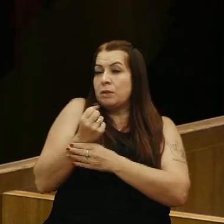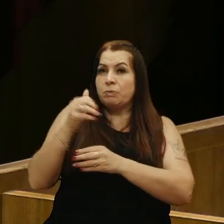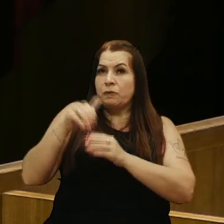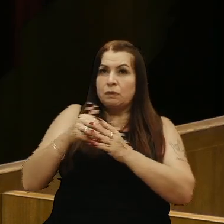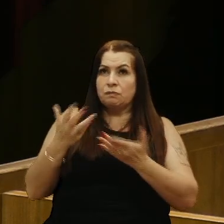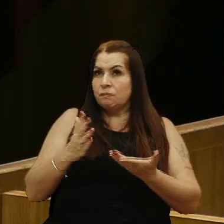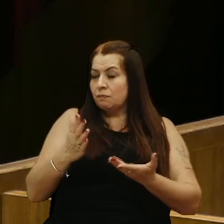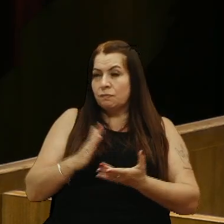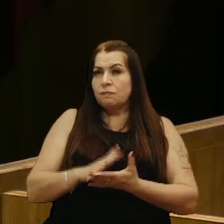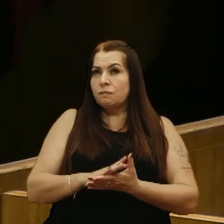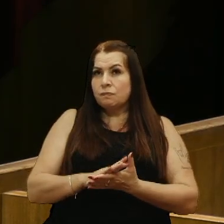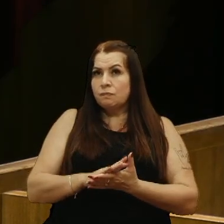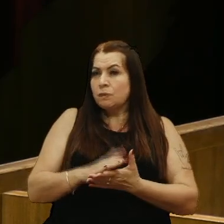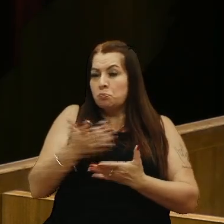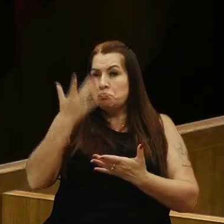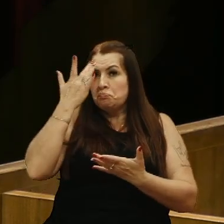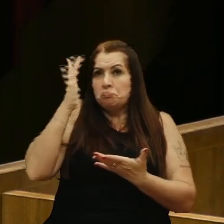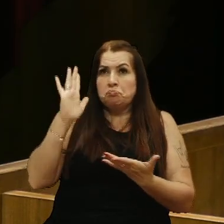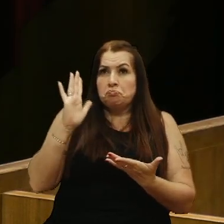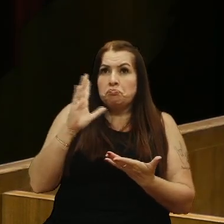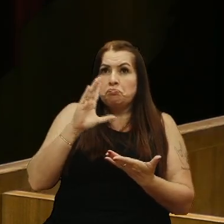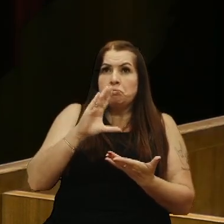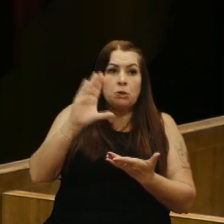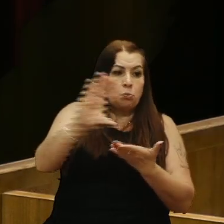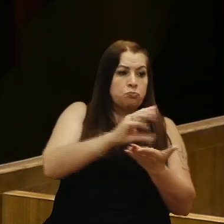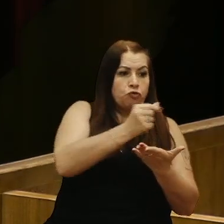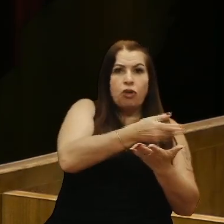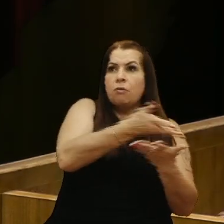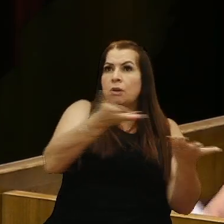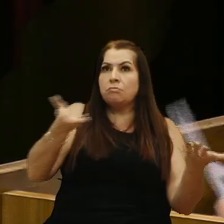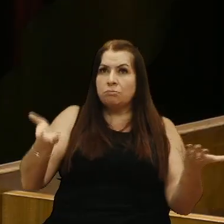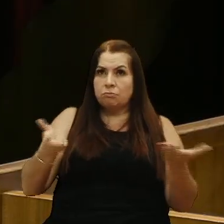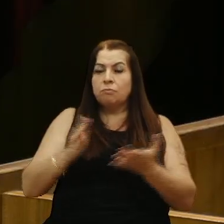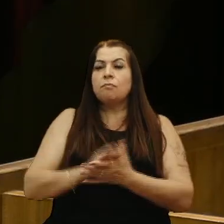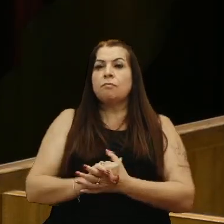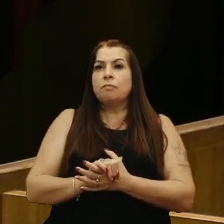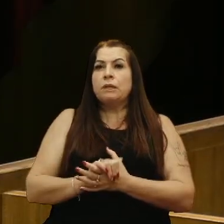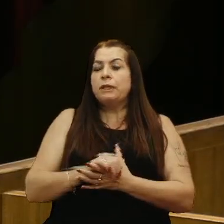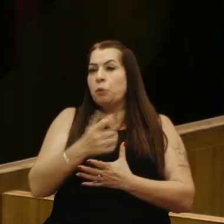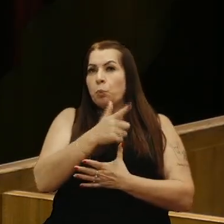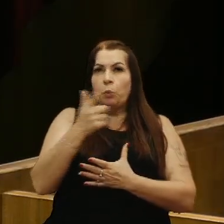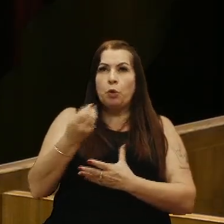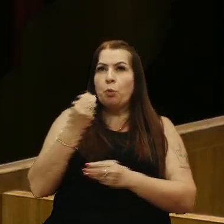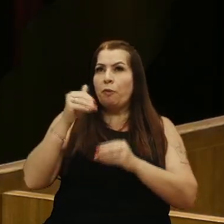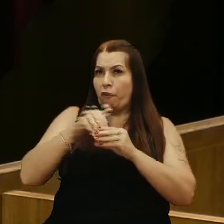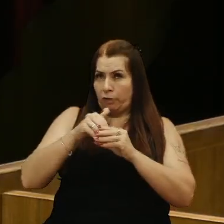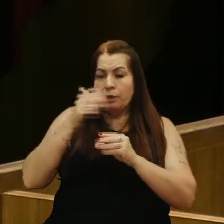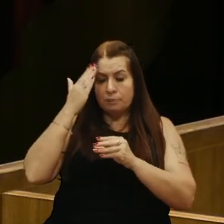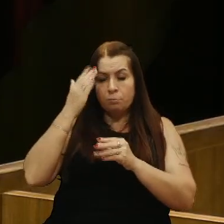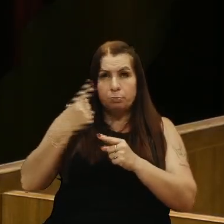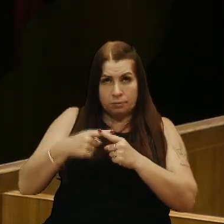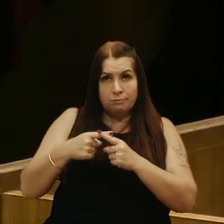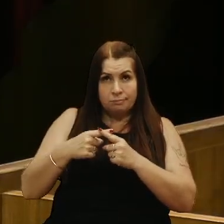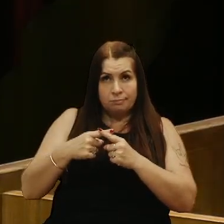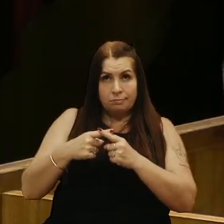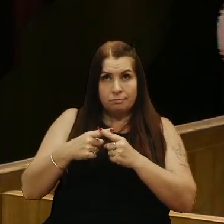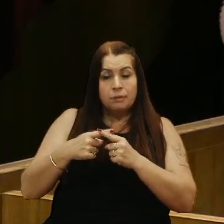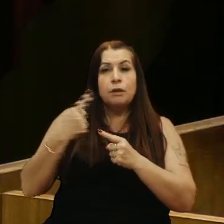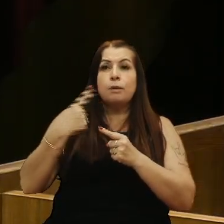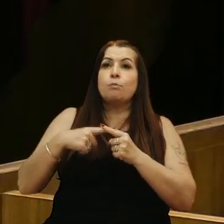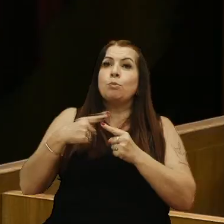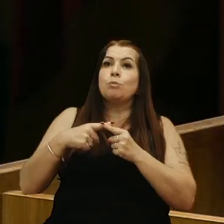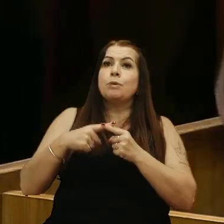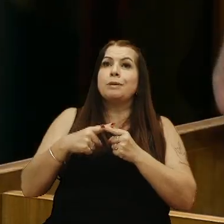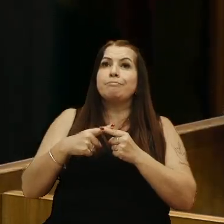votar. Não sei onde está sendo empregado. E eu não tenho como votar nisso, sabe por quê? Porque com